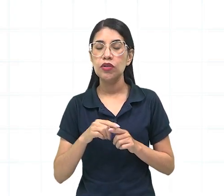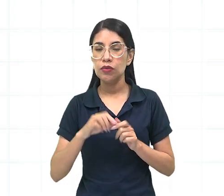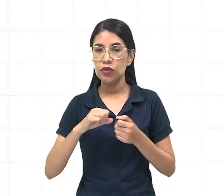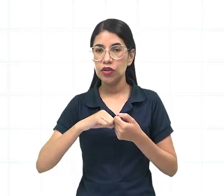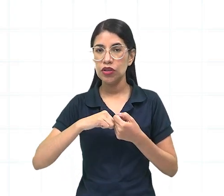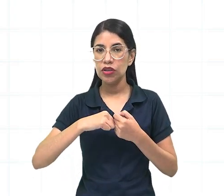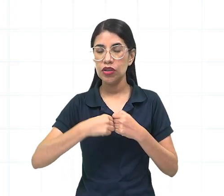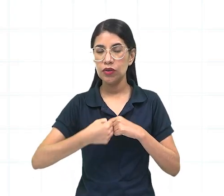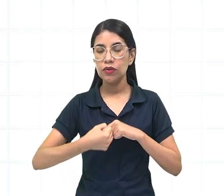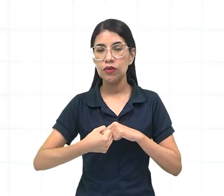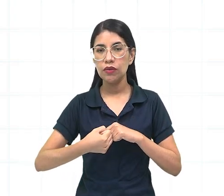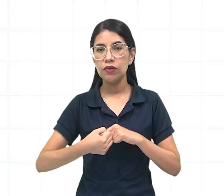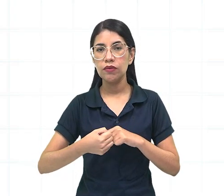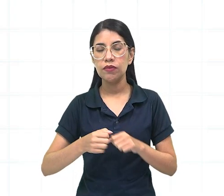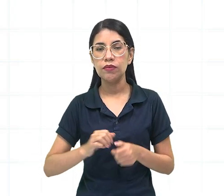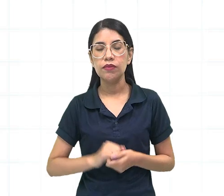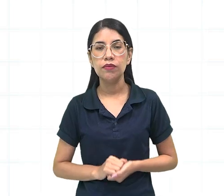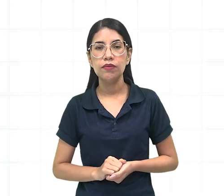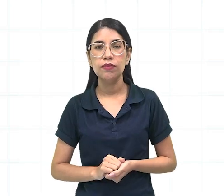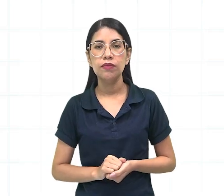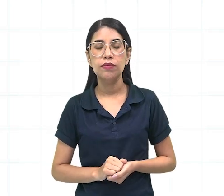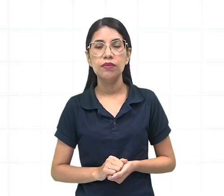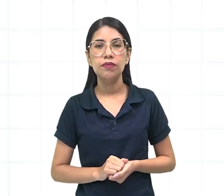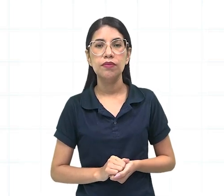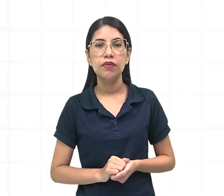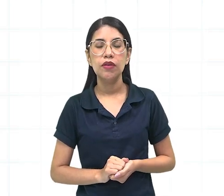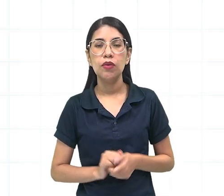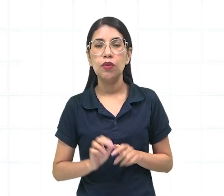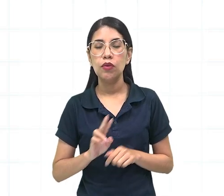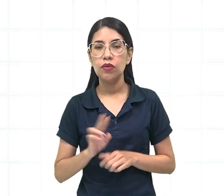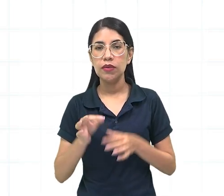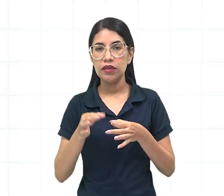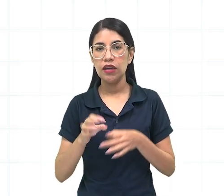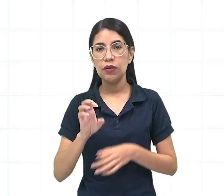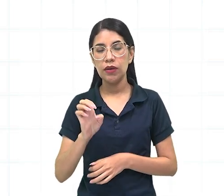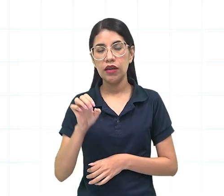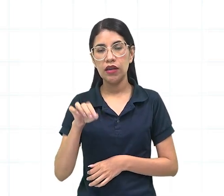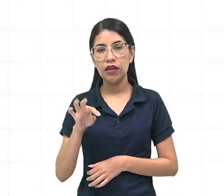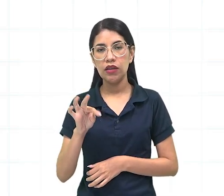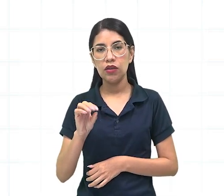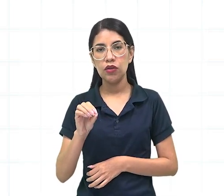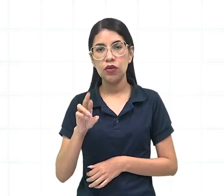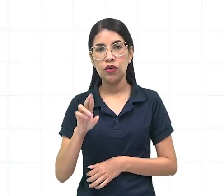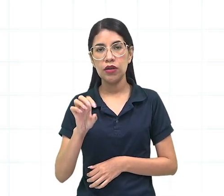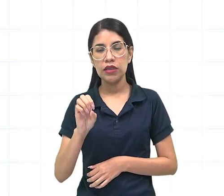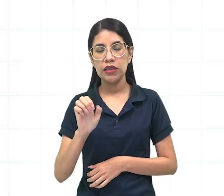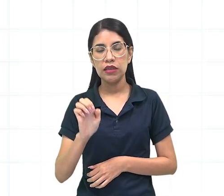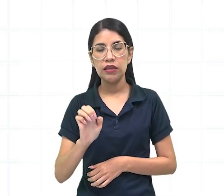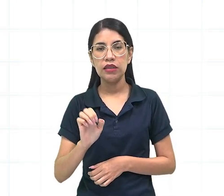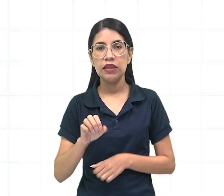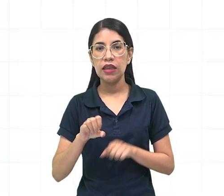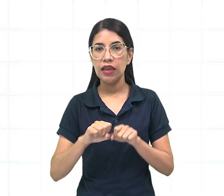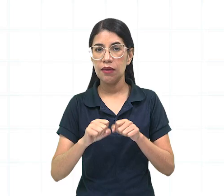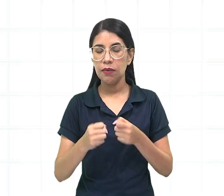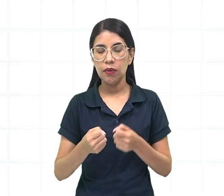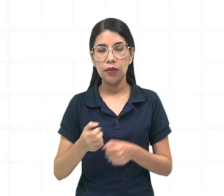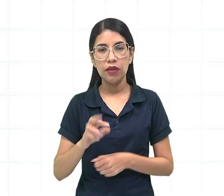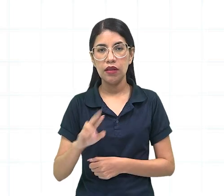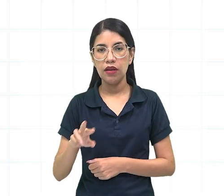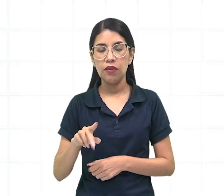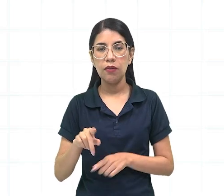É o que o pessoal fala de desmentidura, mas o nome correto é entorse. Quebrou alguma coisa? Não, não